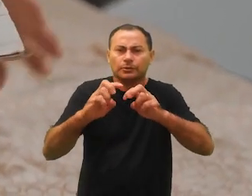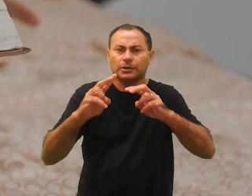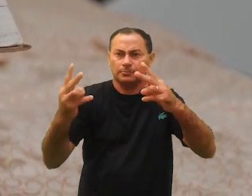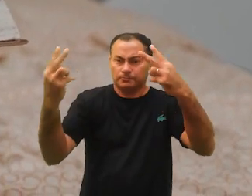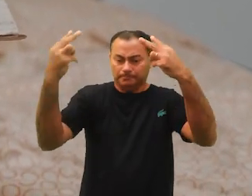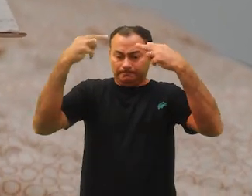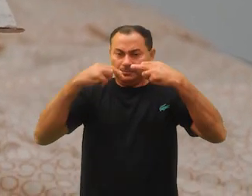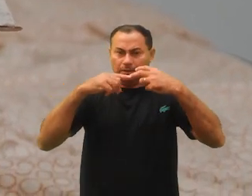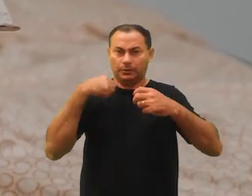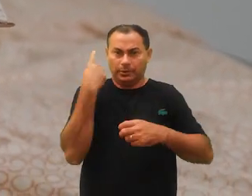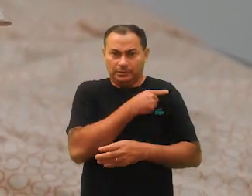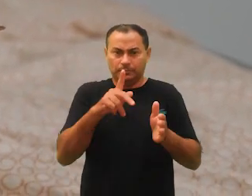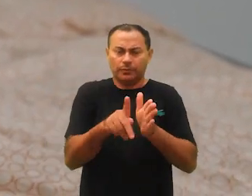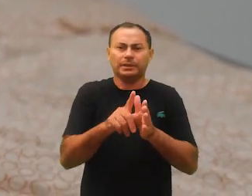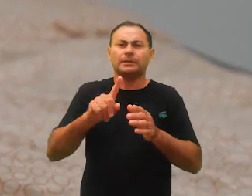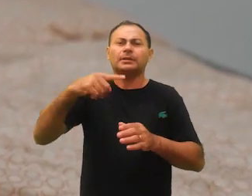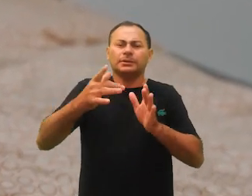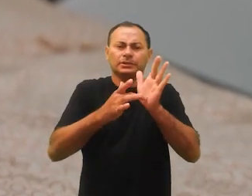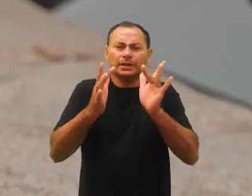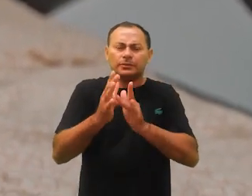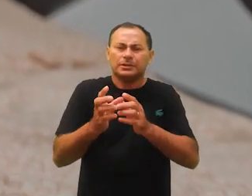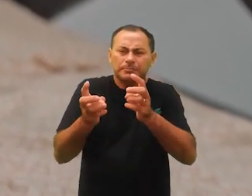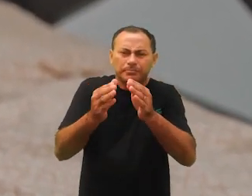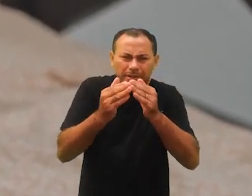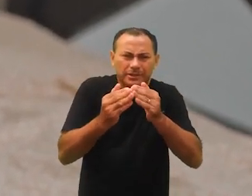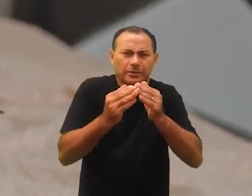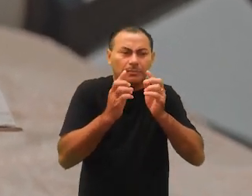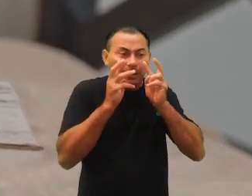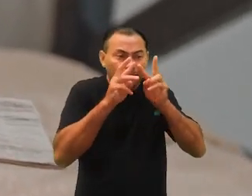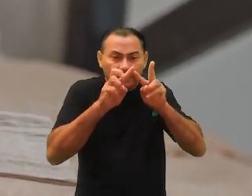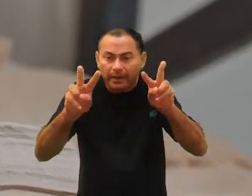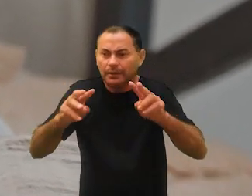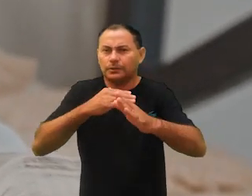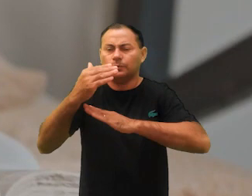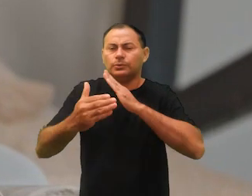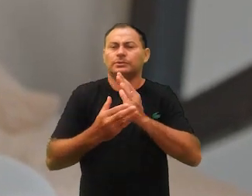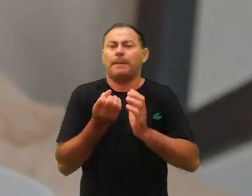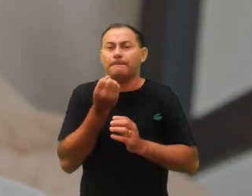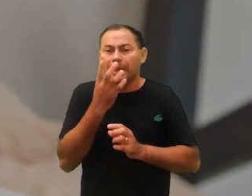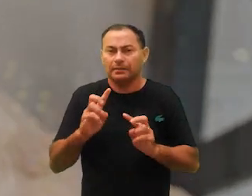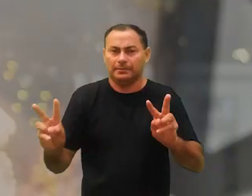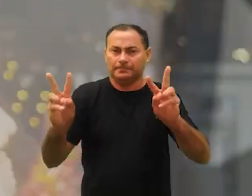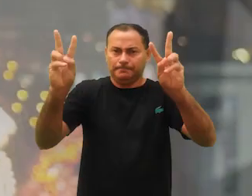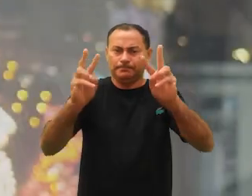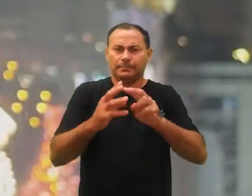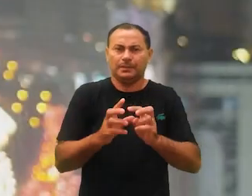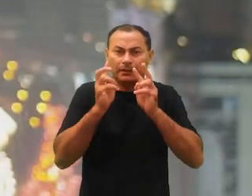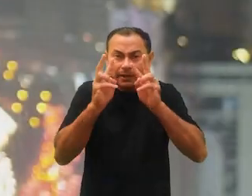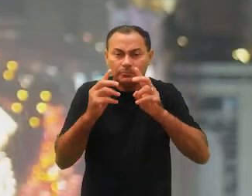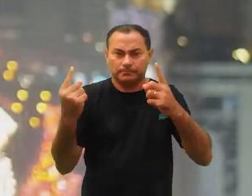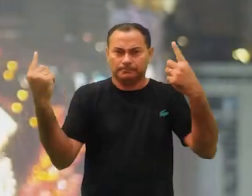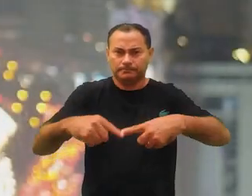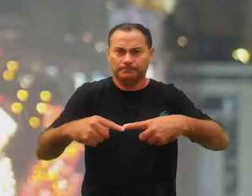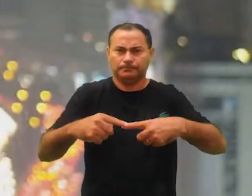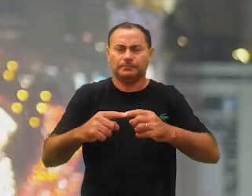nós mesmos. E depois Jesus parece nos mandar olhar ao redor, tudo através das bem-aventuranças. Considere